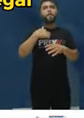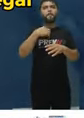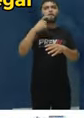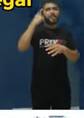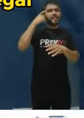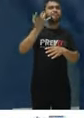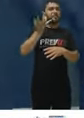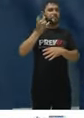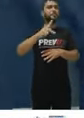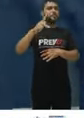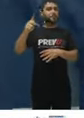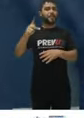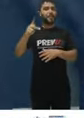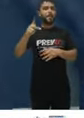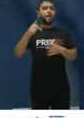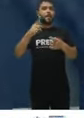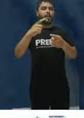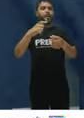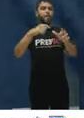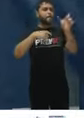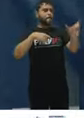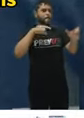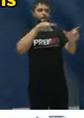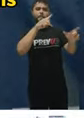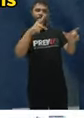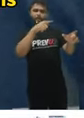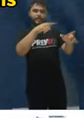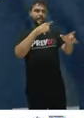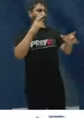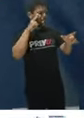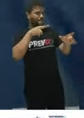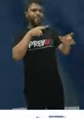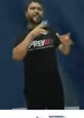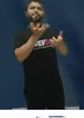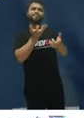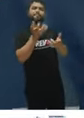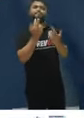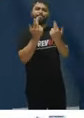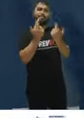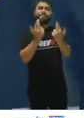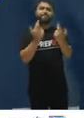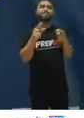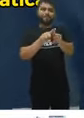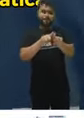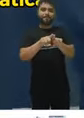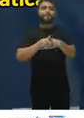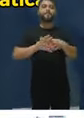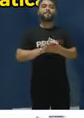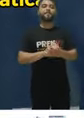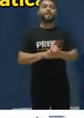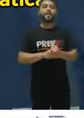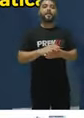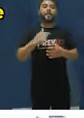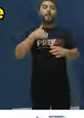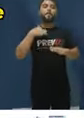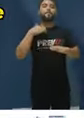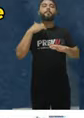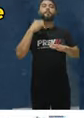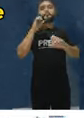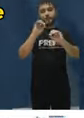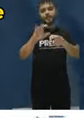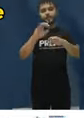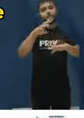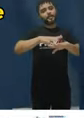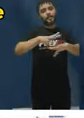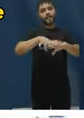legal. Ele me fez enxergar beleza assim na profissão, na carreira e tudo mais. Então eu decidi que eu queria ser professor. Mas aí eu fui para matemática porque